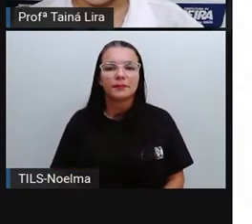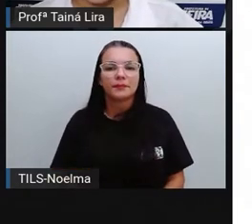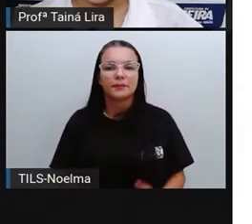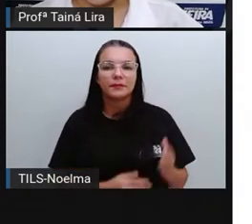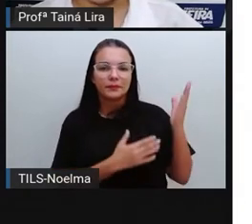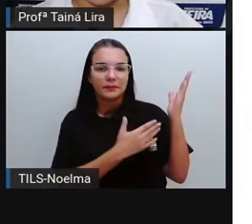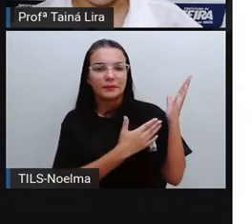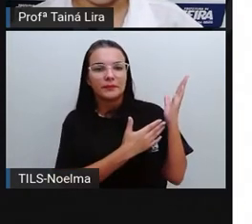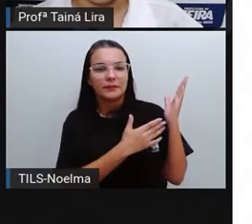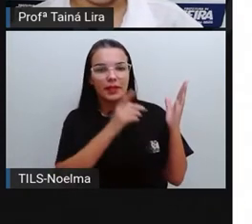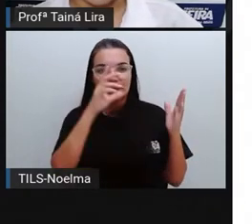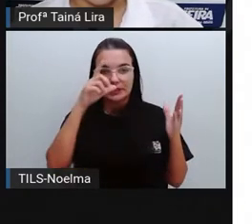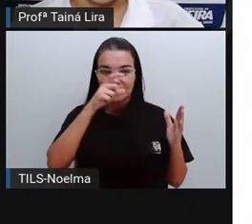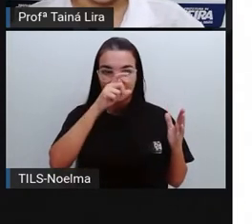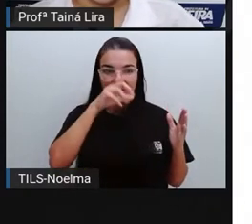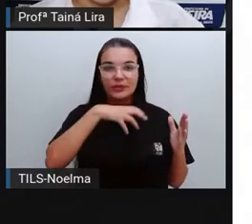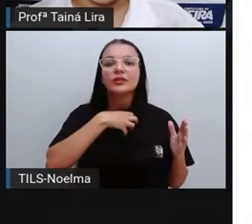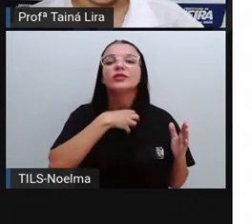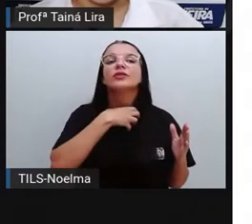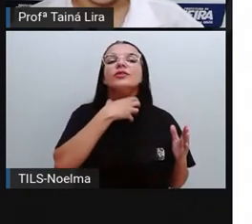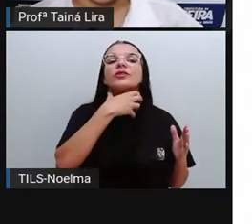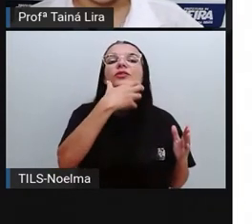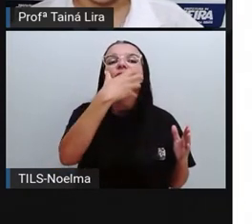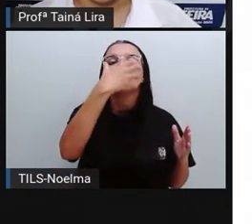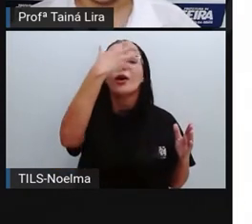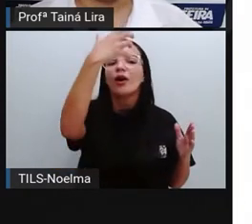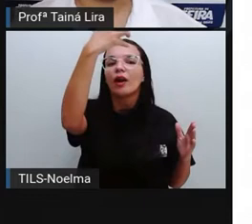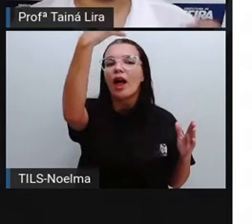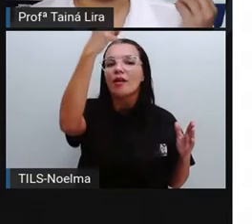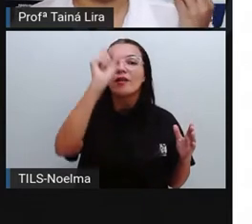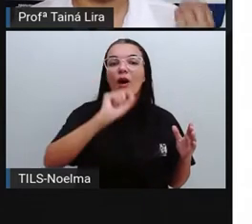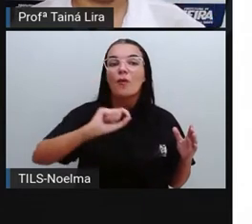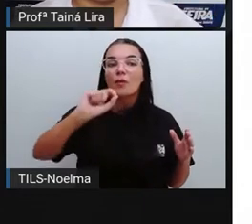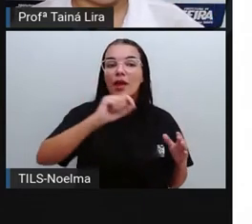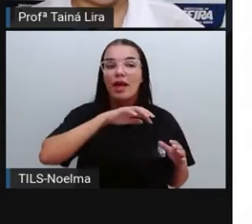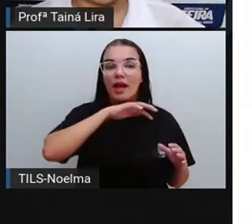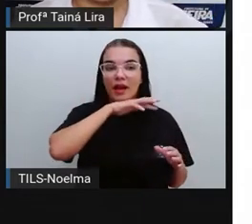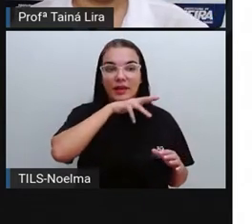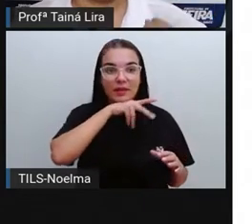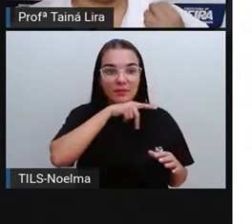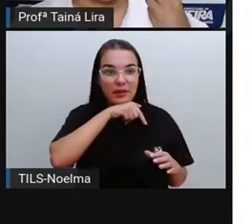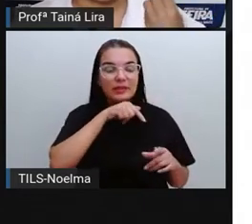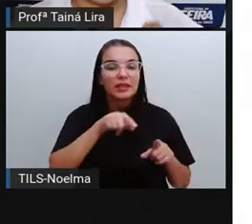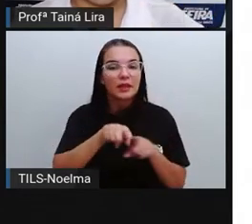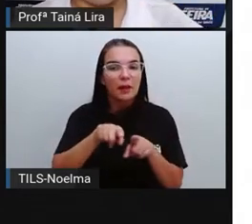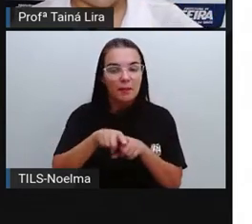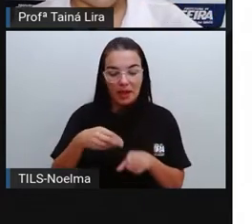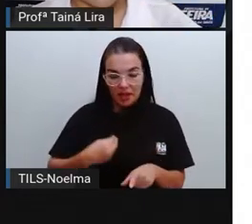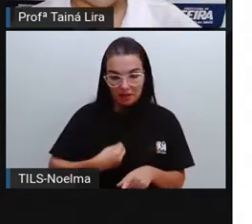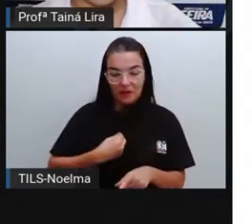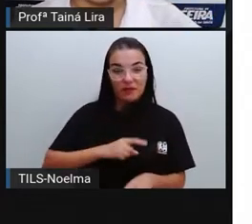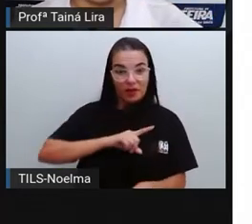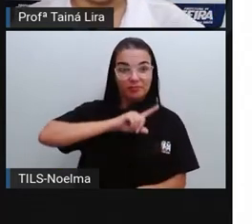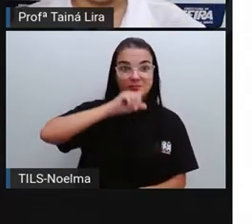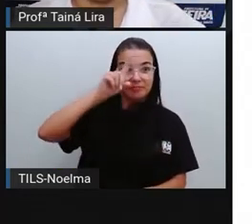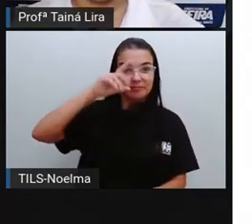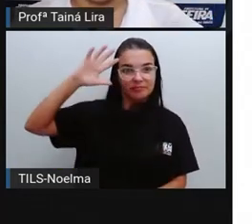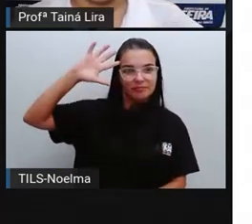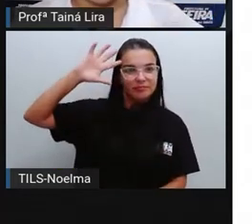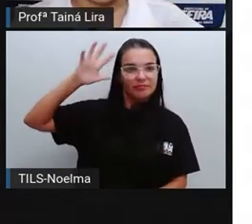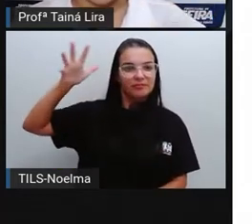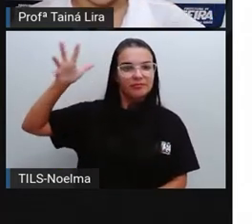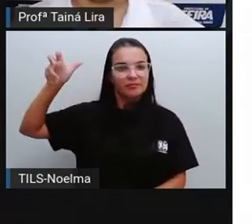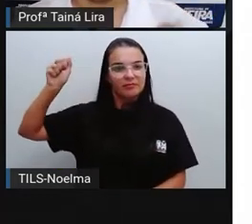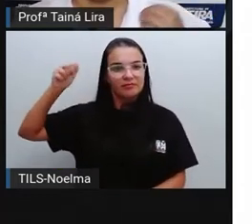Olha lá as girafas. São animais que também vivem, né, na savana africana e